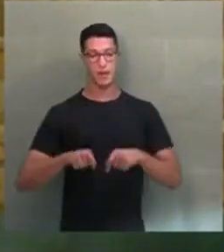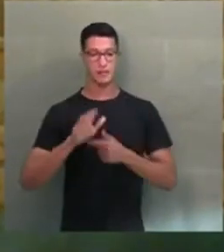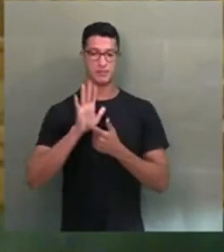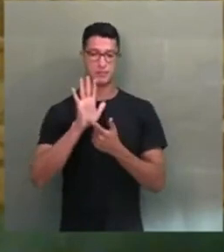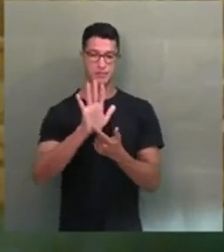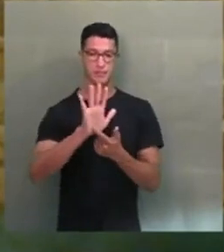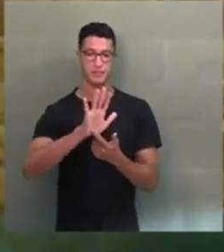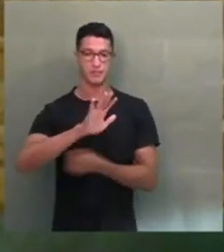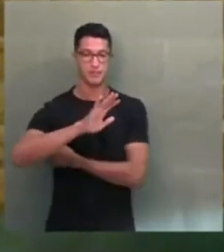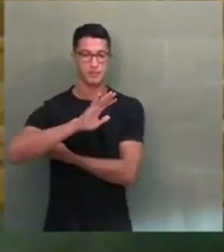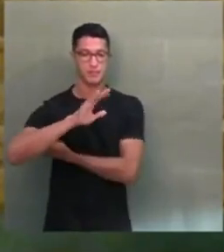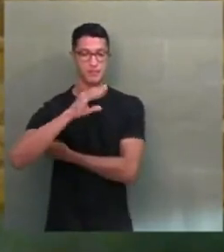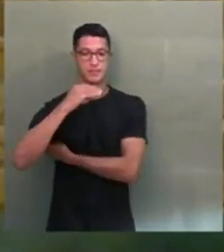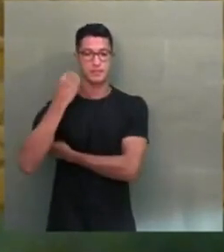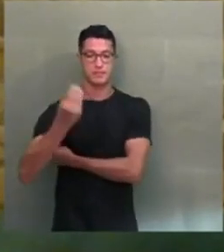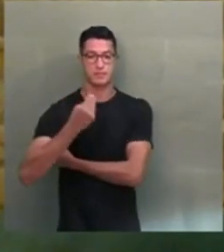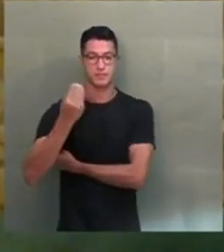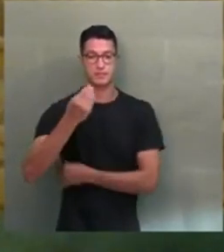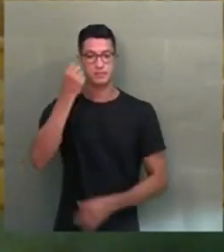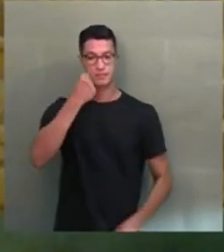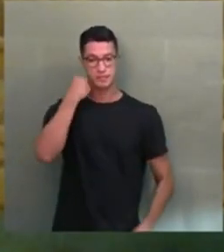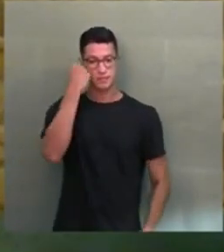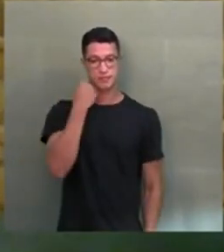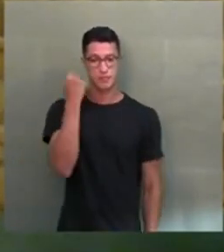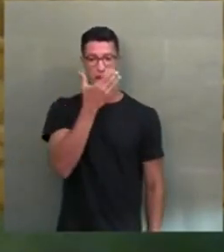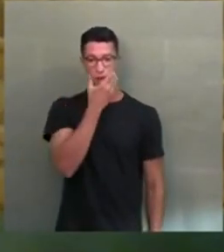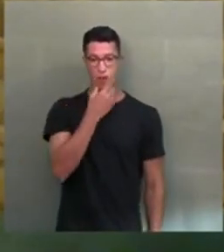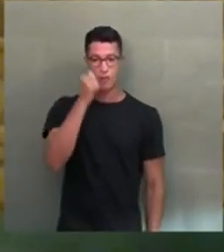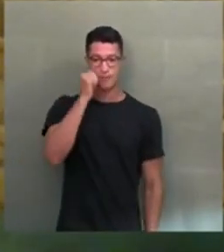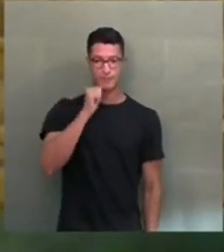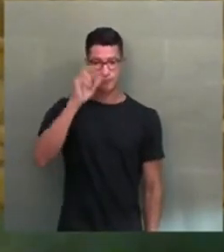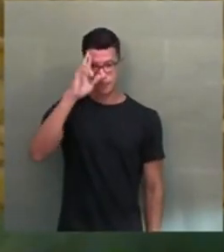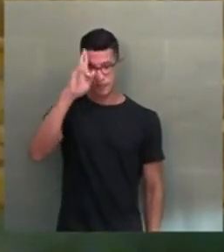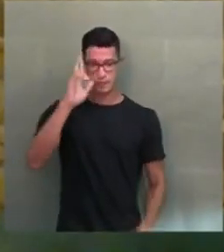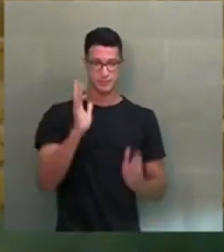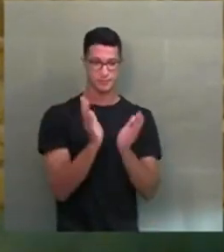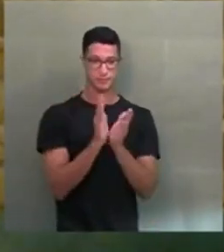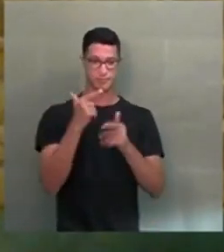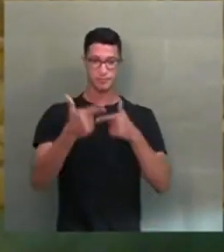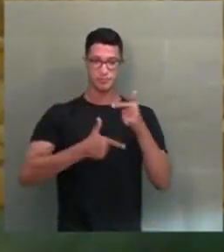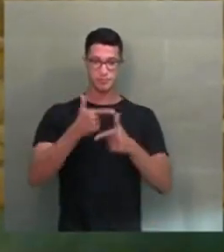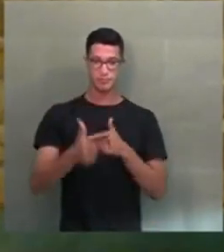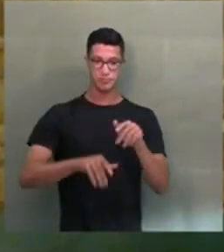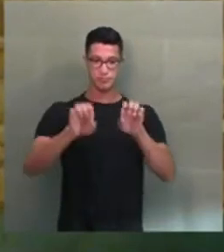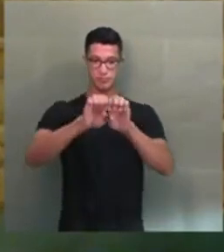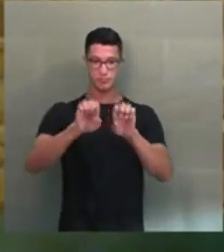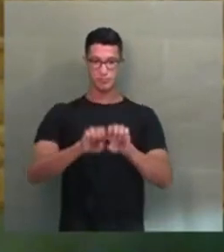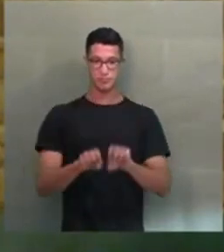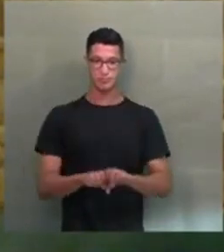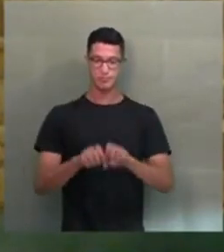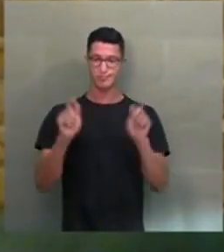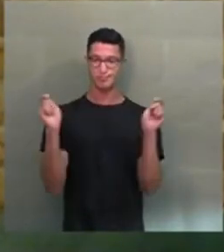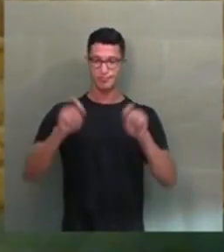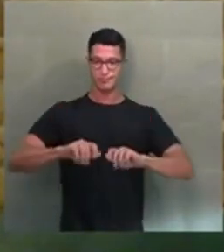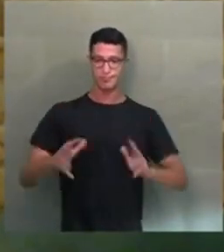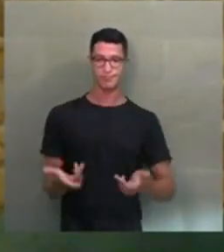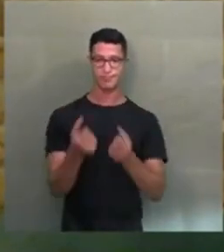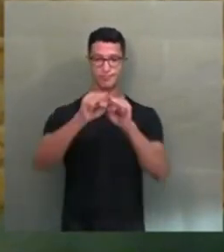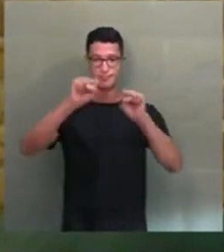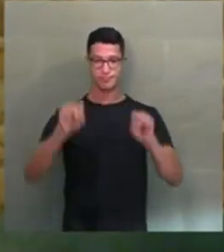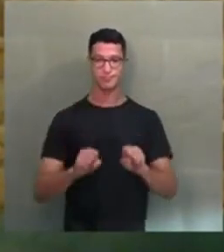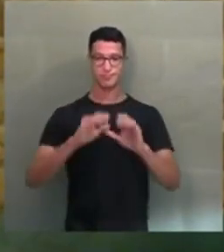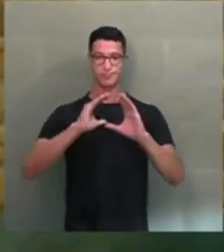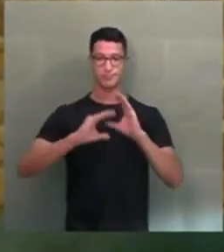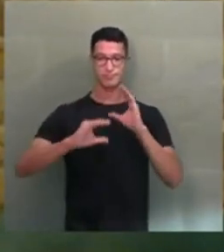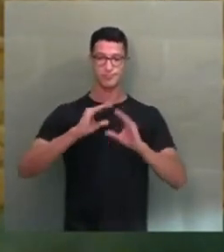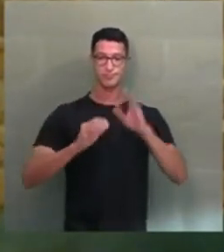mostrar como o Senado, os senadores e o grupo de servidores que estruturou esse potente sistema de